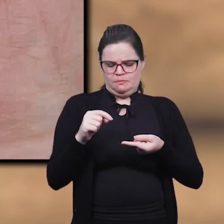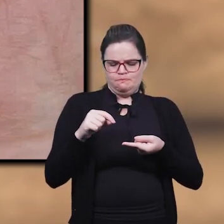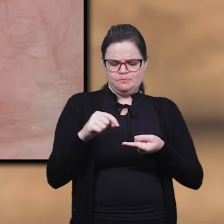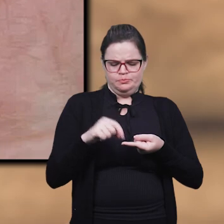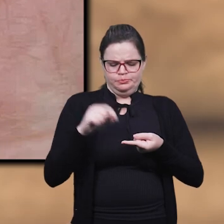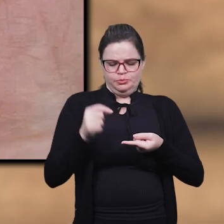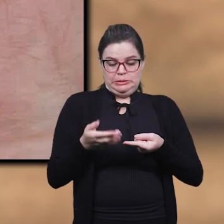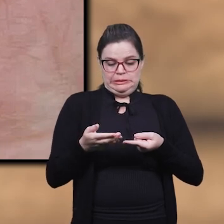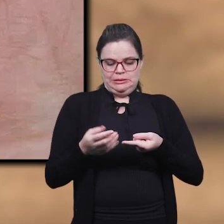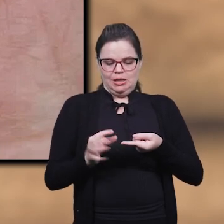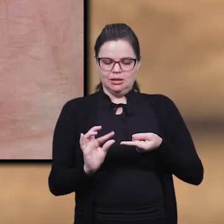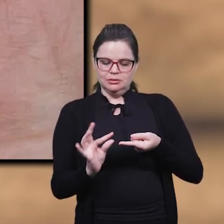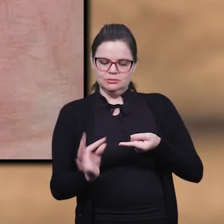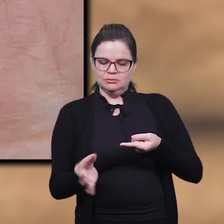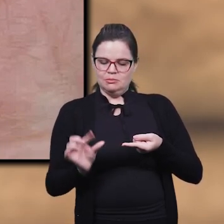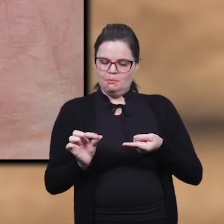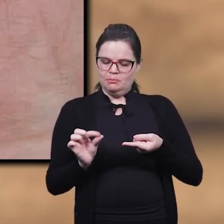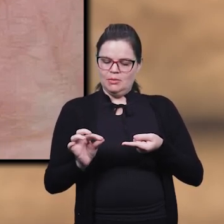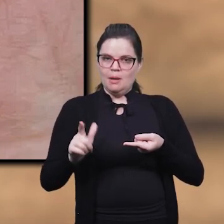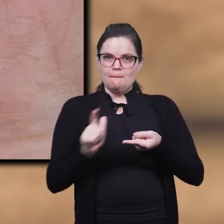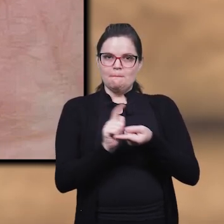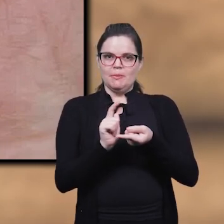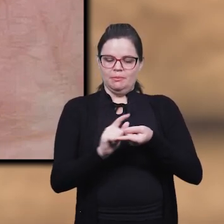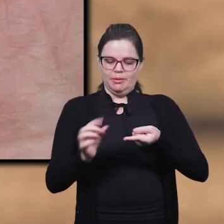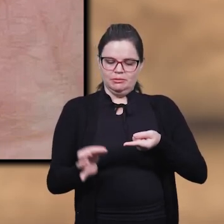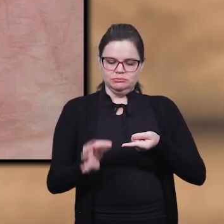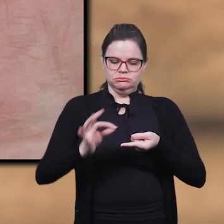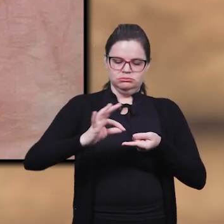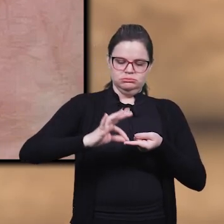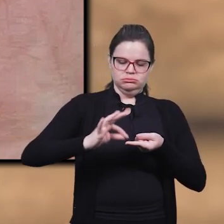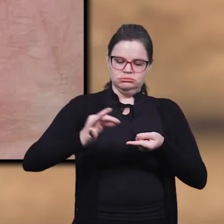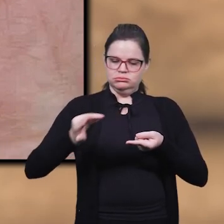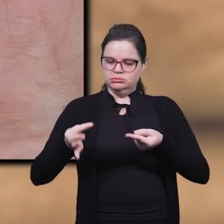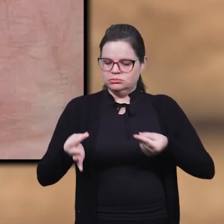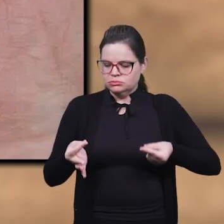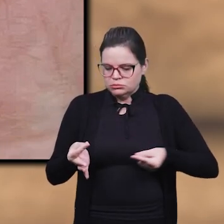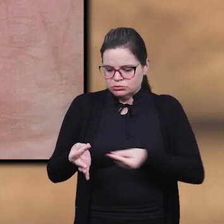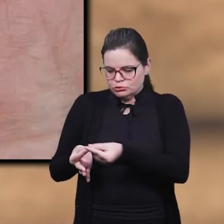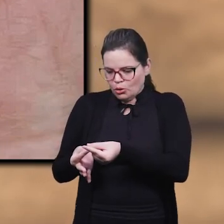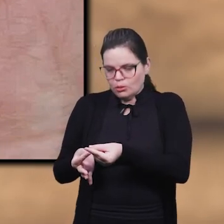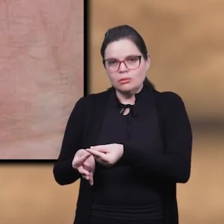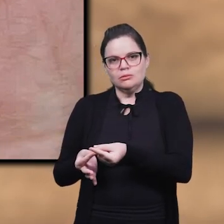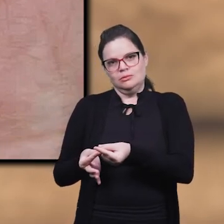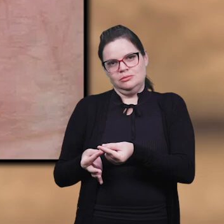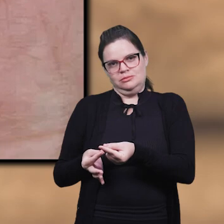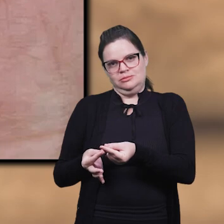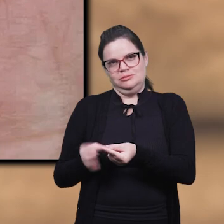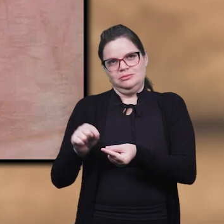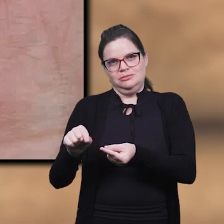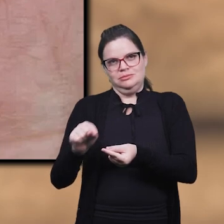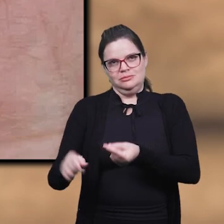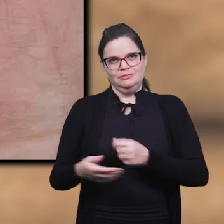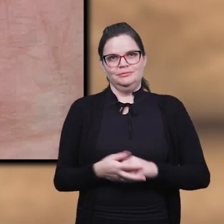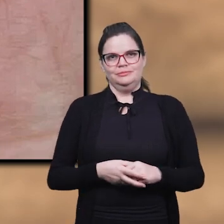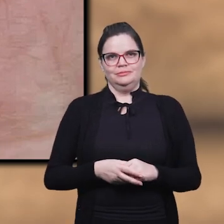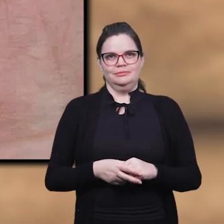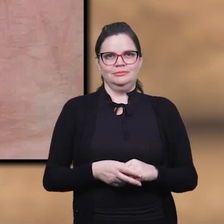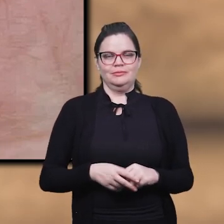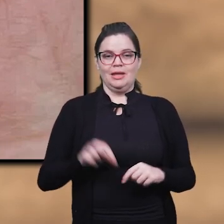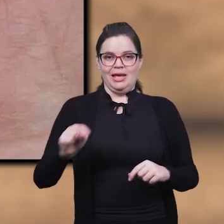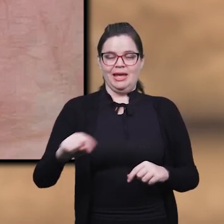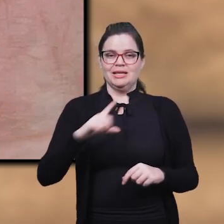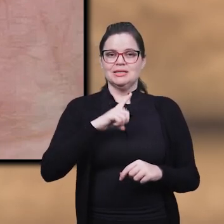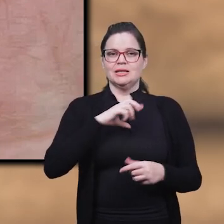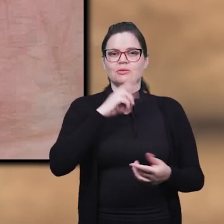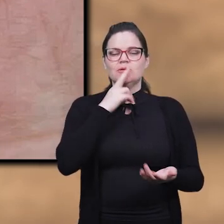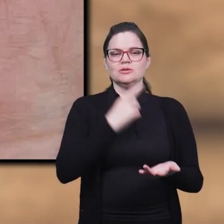em mutirões de saúde, em locais públicos e entre outros, apresentando um resultado pouco mais alto do que o exame feito em